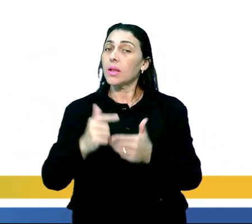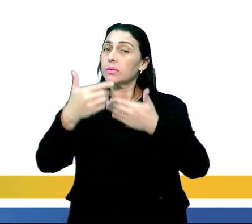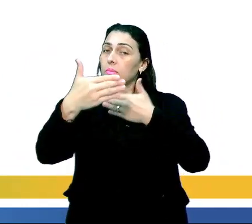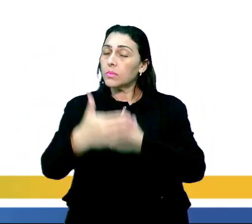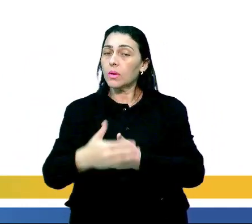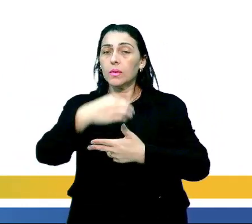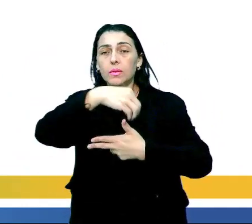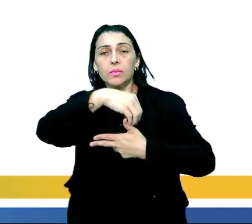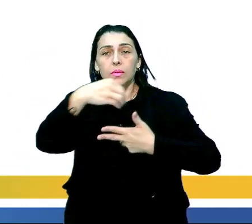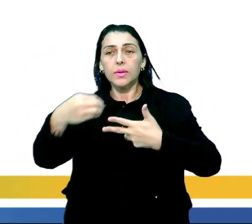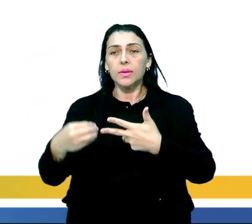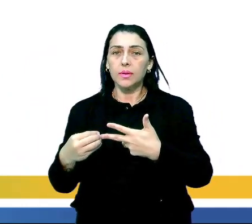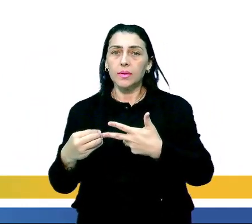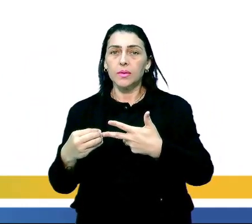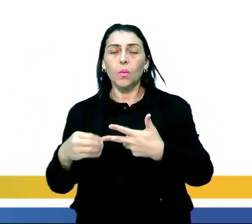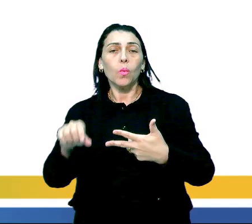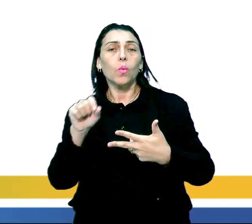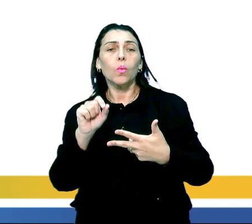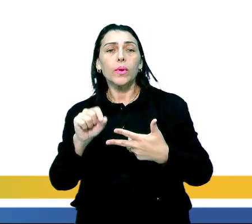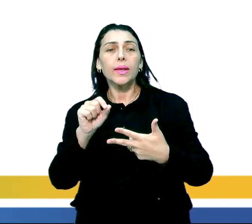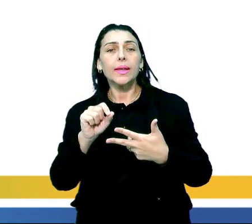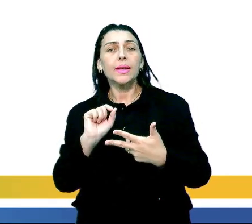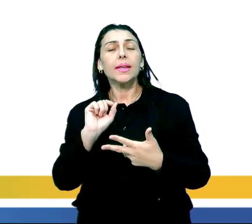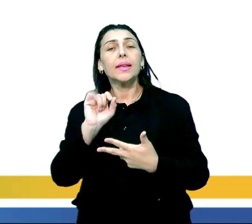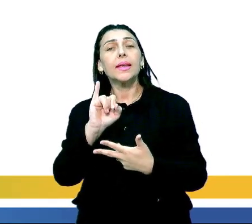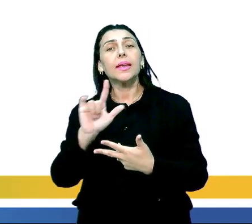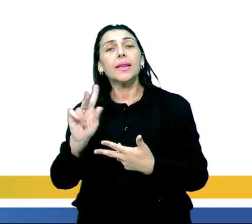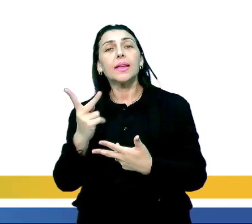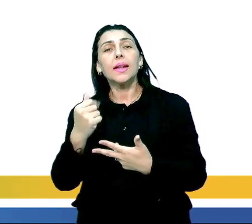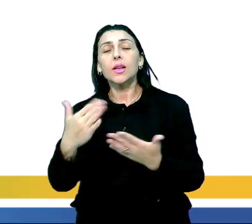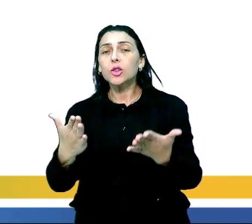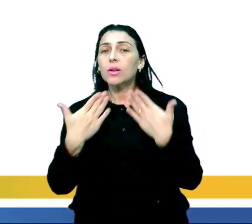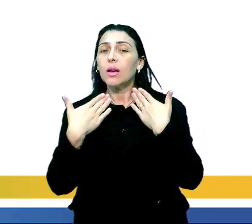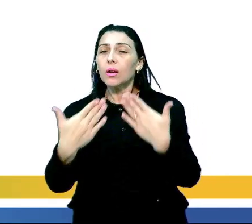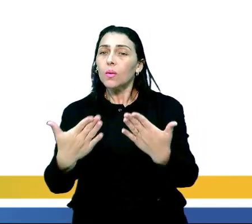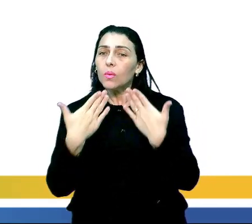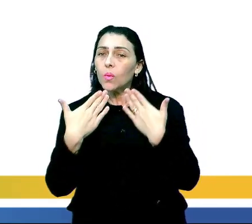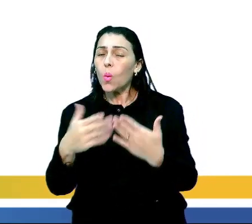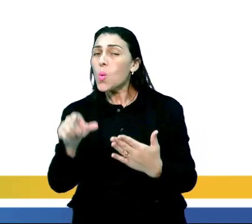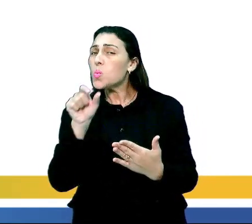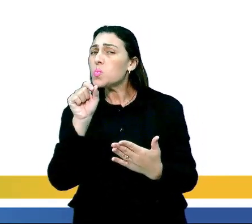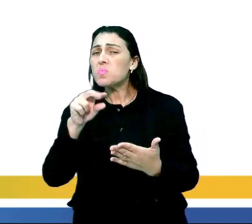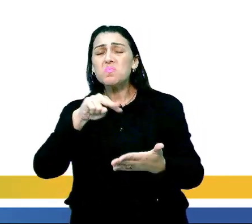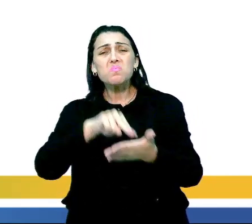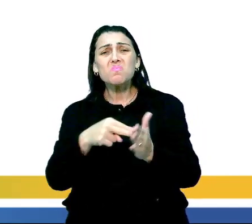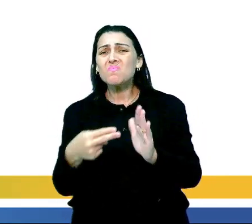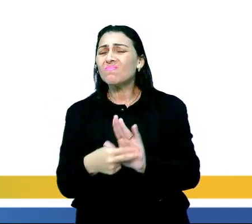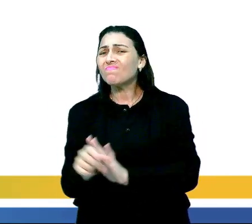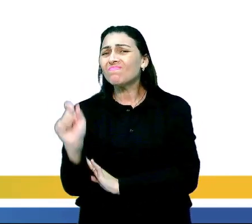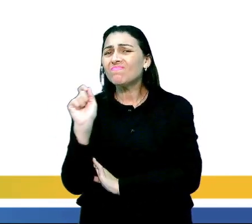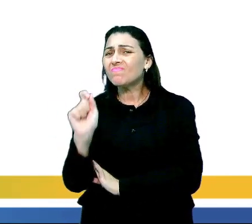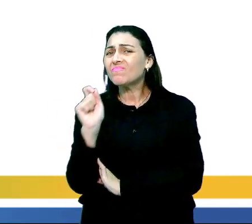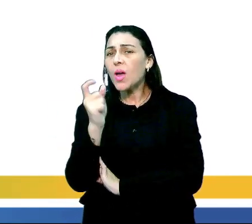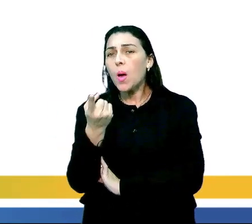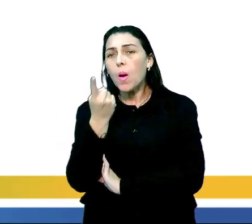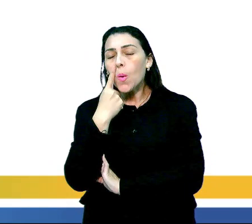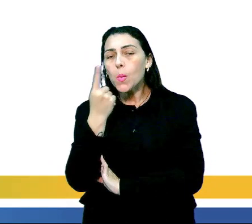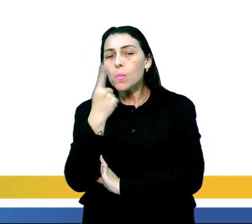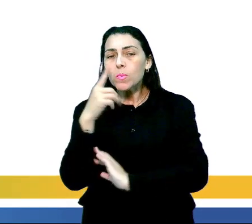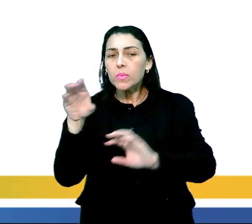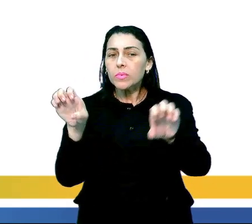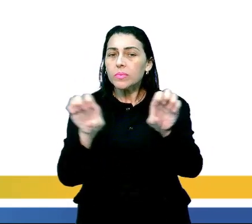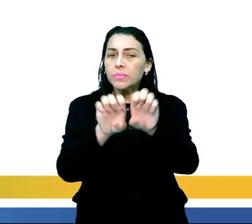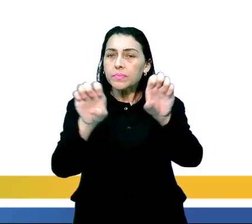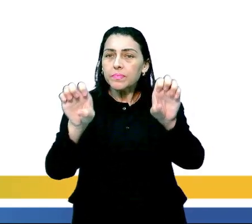provas do Enem, o que a gente chama de ilhas de calor. Bem, o que é as ilhas de calor? Acompanhe comigo o